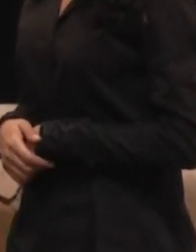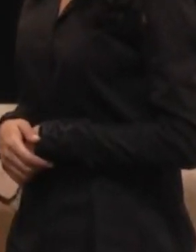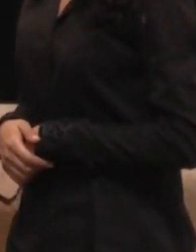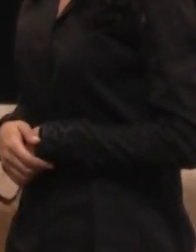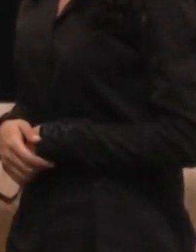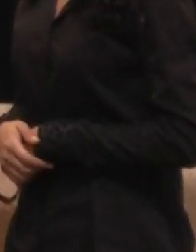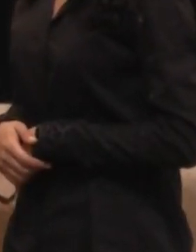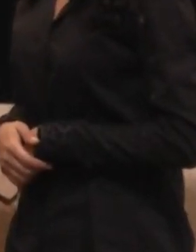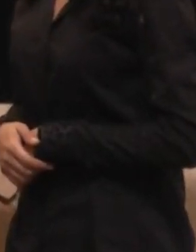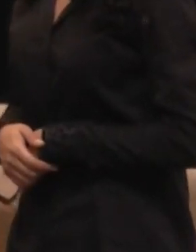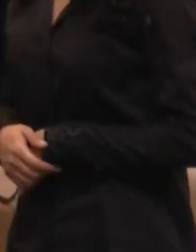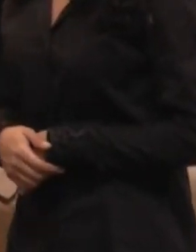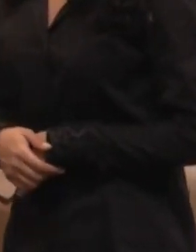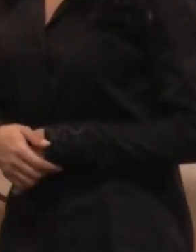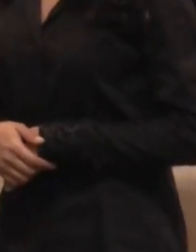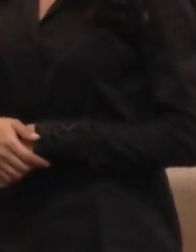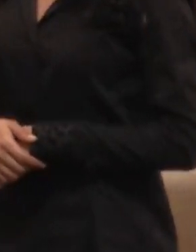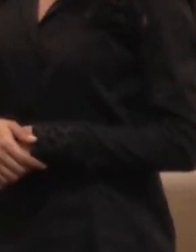Primeiramente, para a igreja,